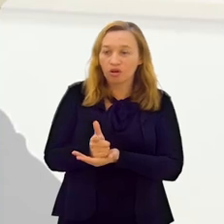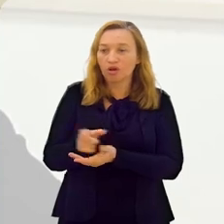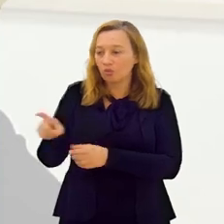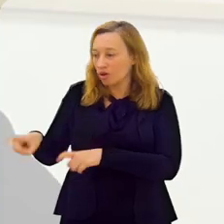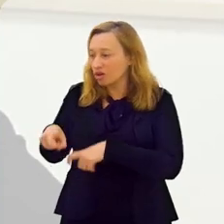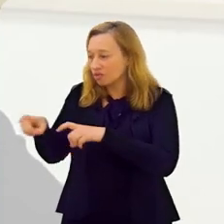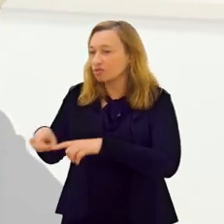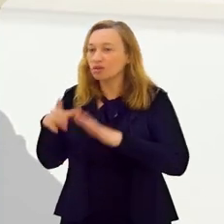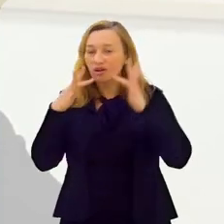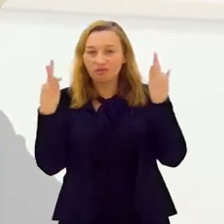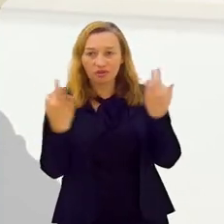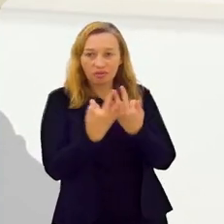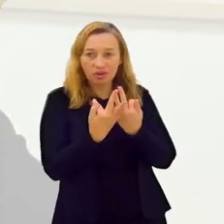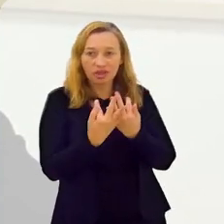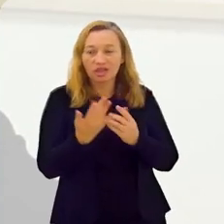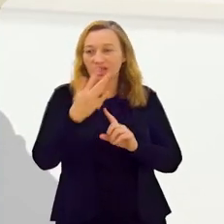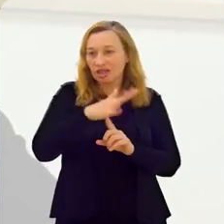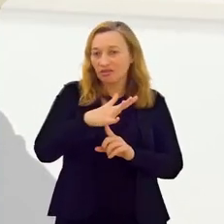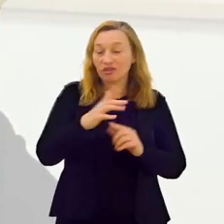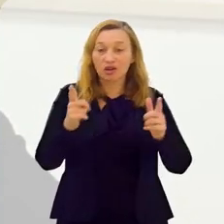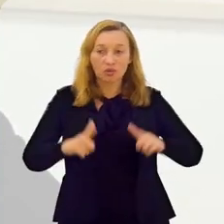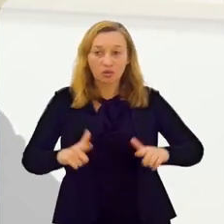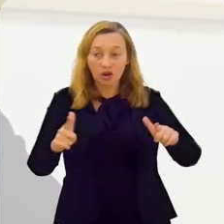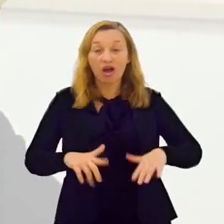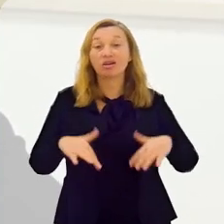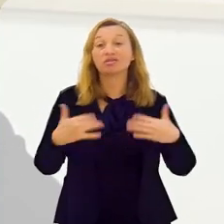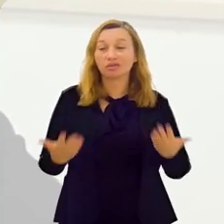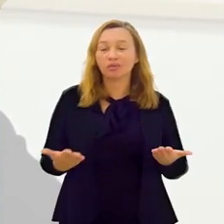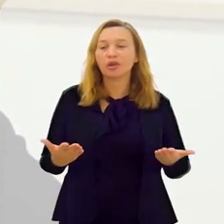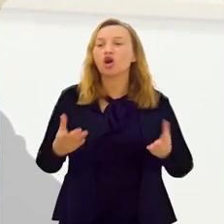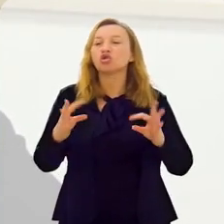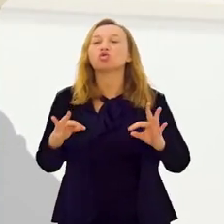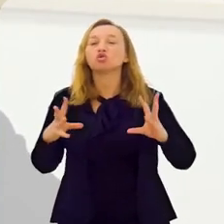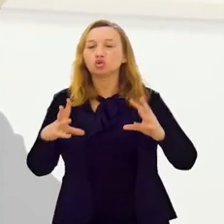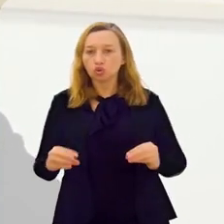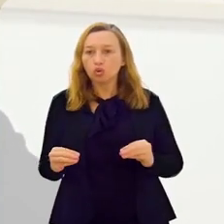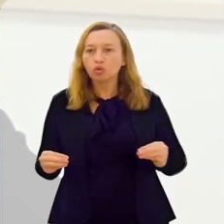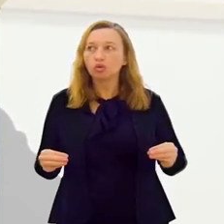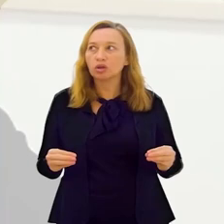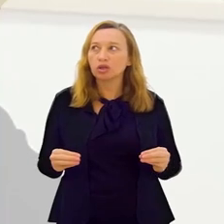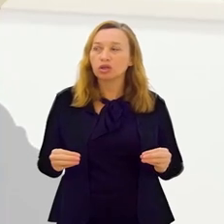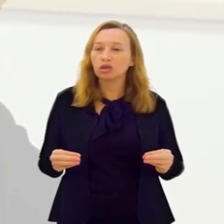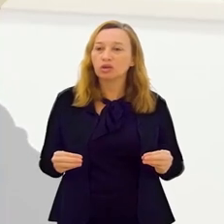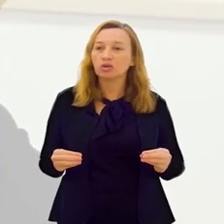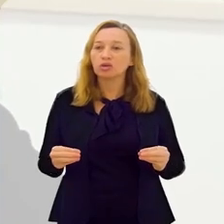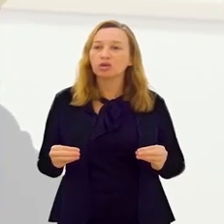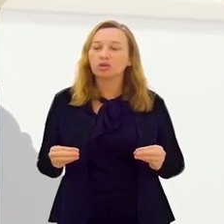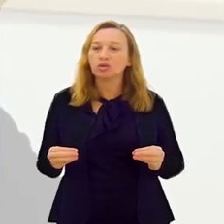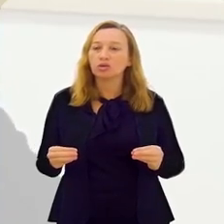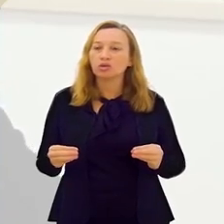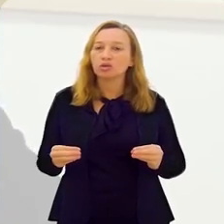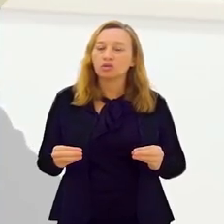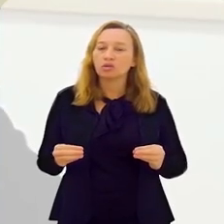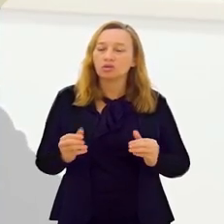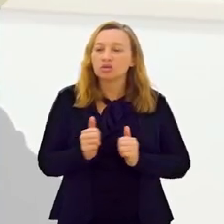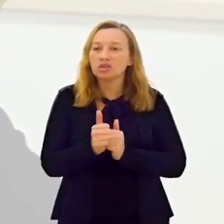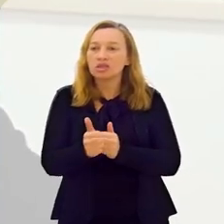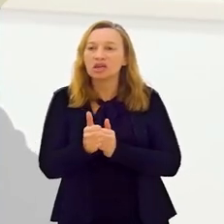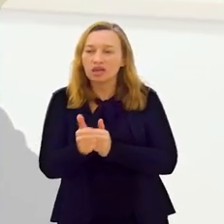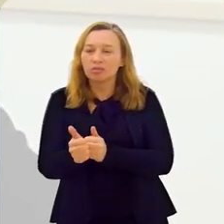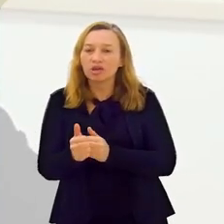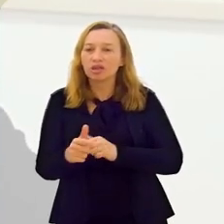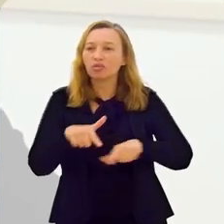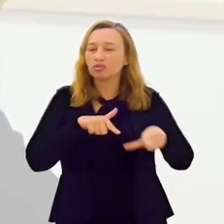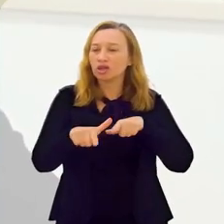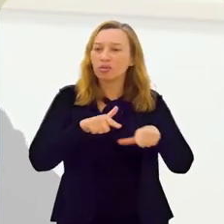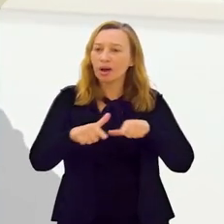que teria que ser comprado com agricultura familiar na feira local. Enfim, todo ganho,